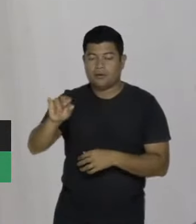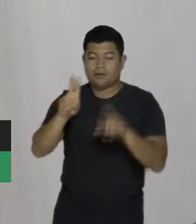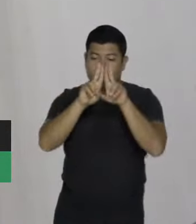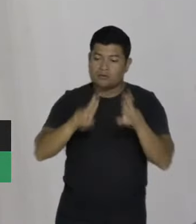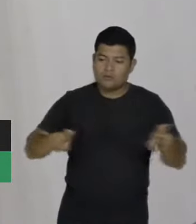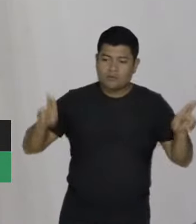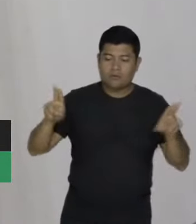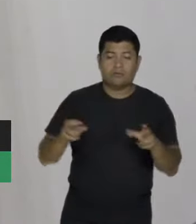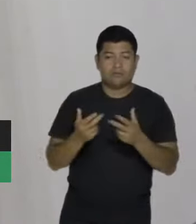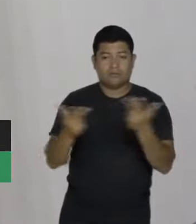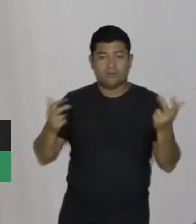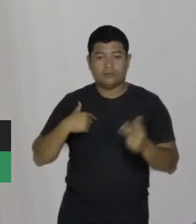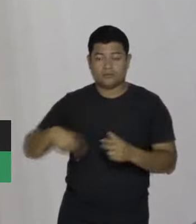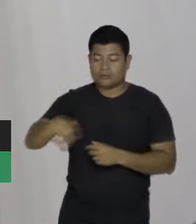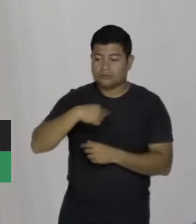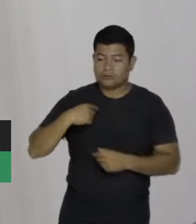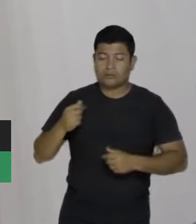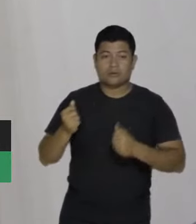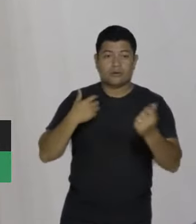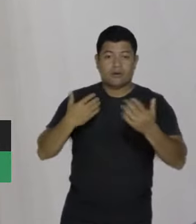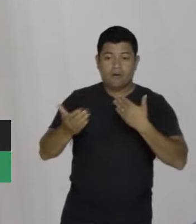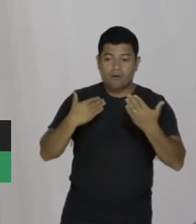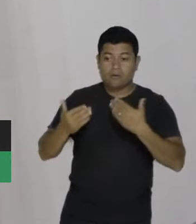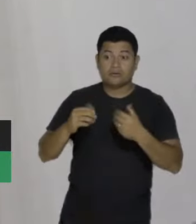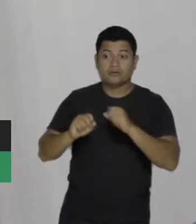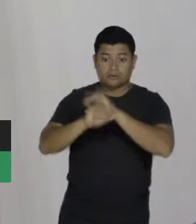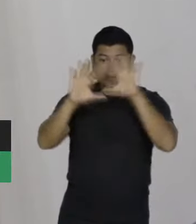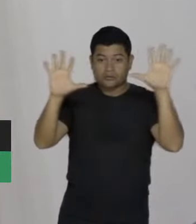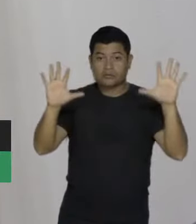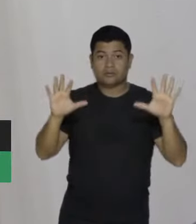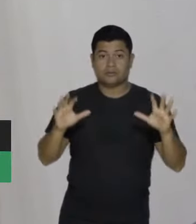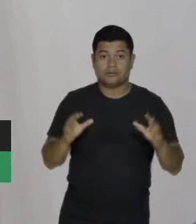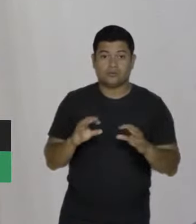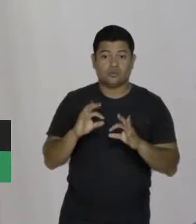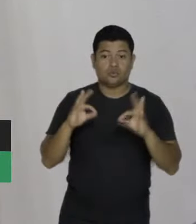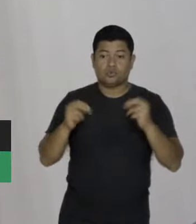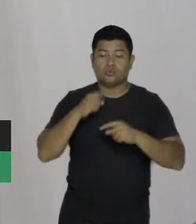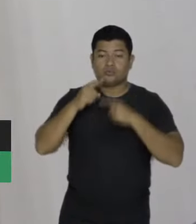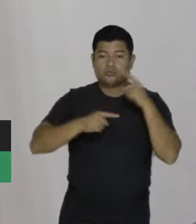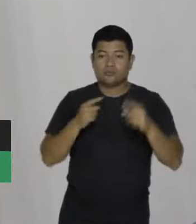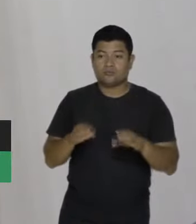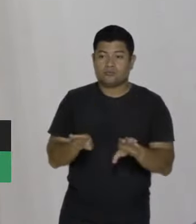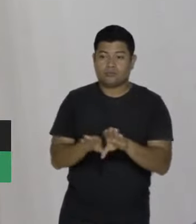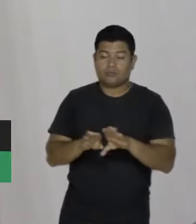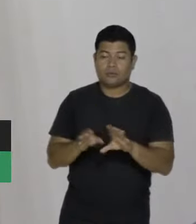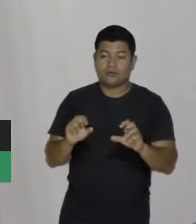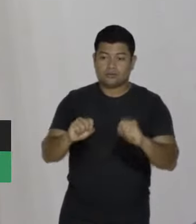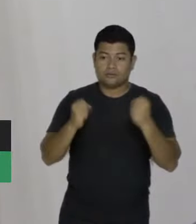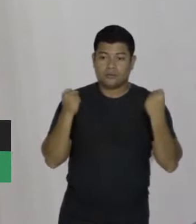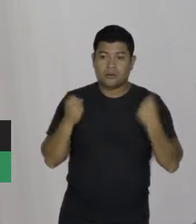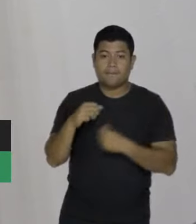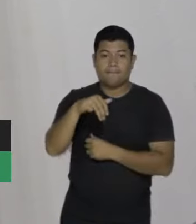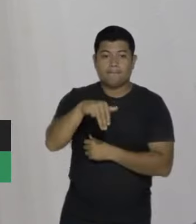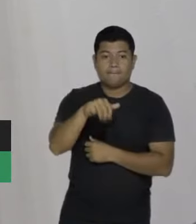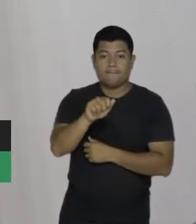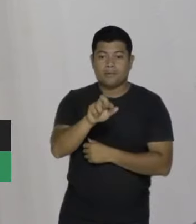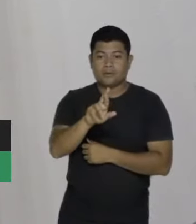o esclarecimento de todas as dúvidas, bem como para afirmar nossa posição política em defesa da maricultura no estado de Santa